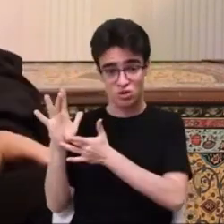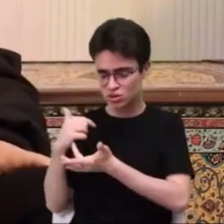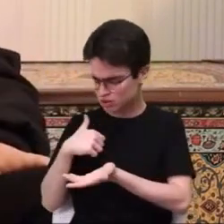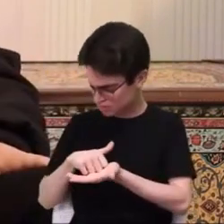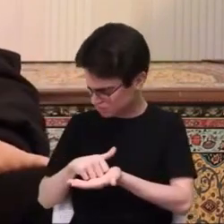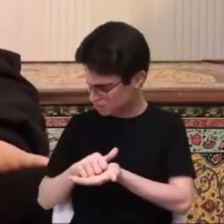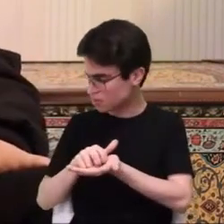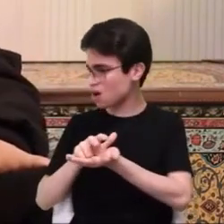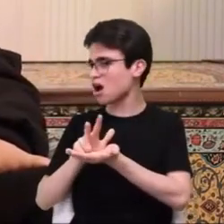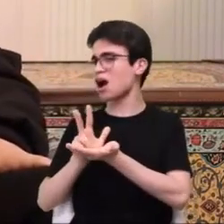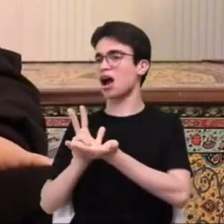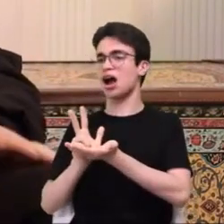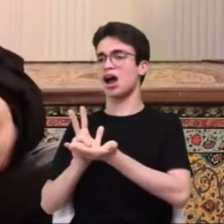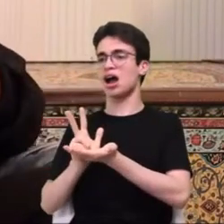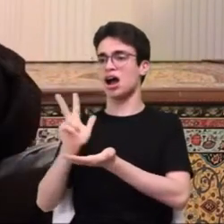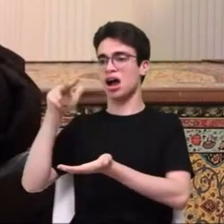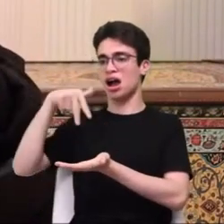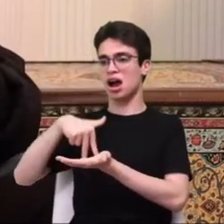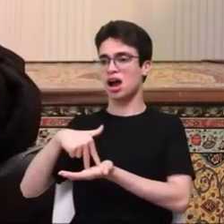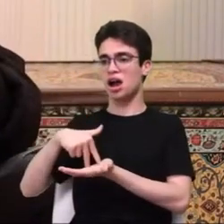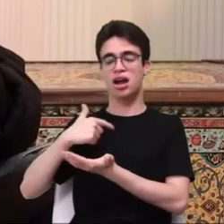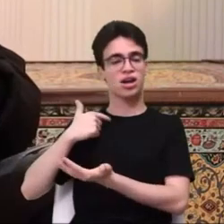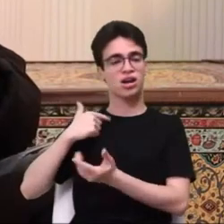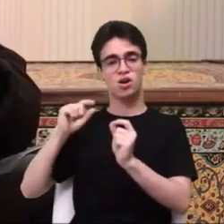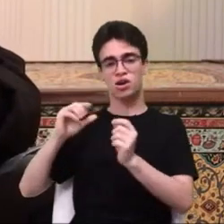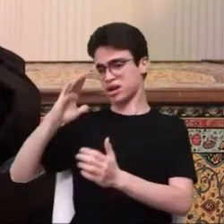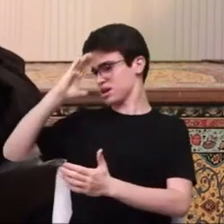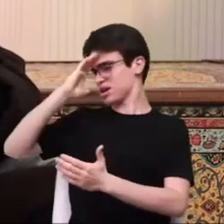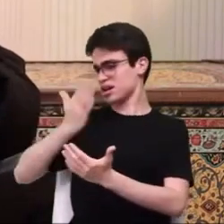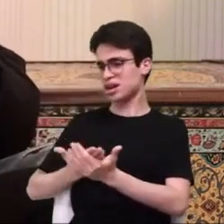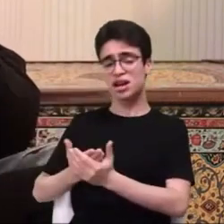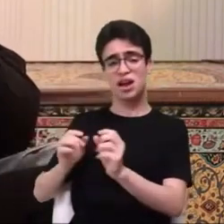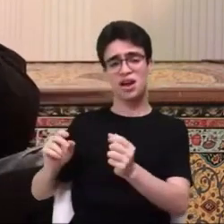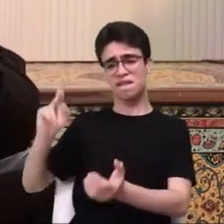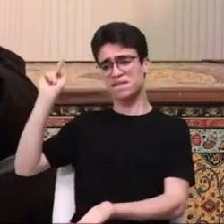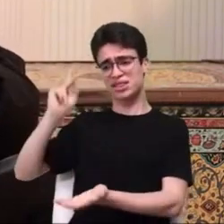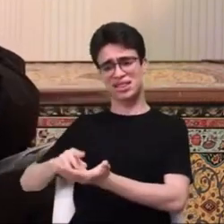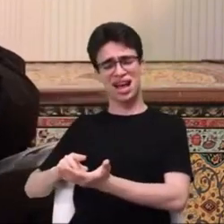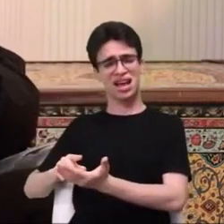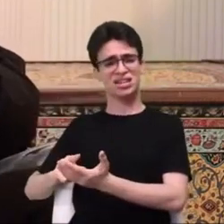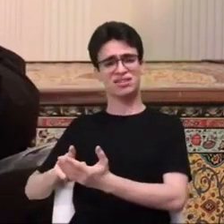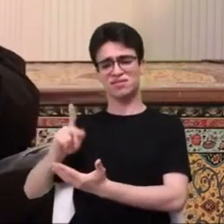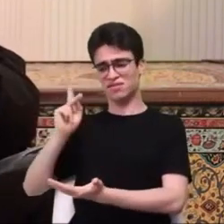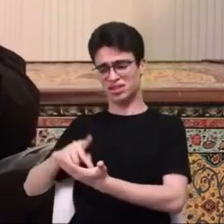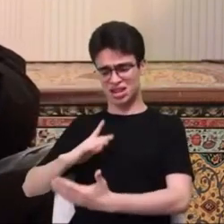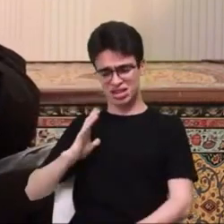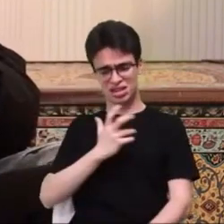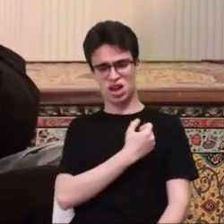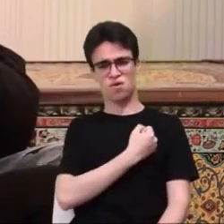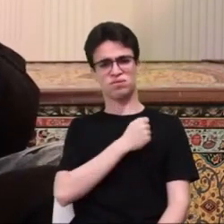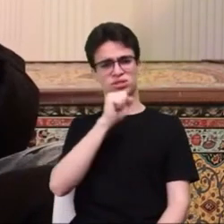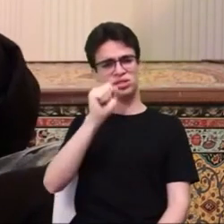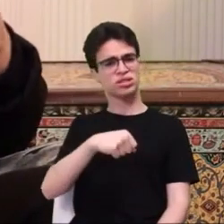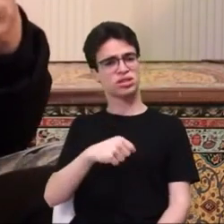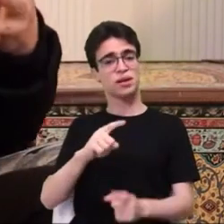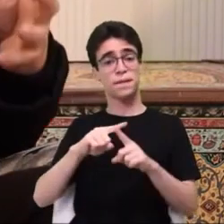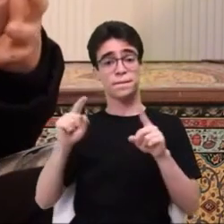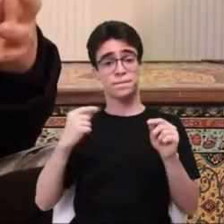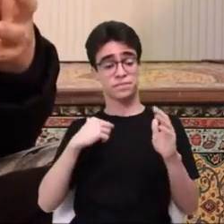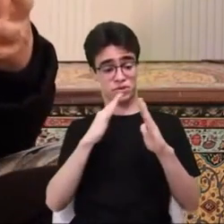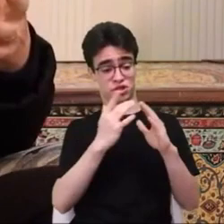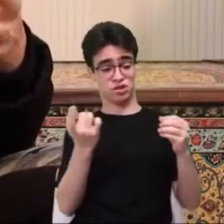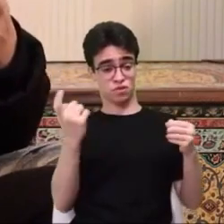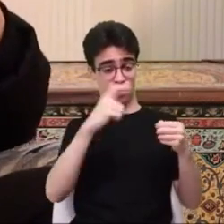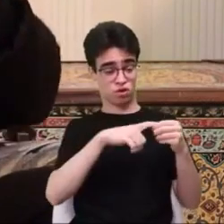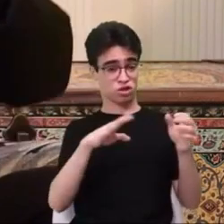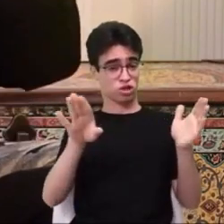único Senhor e Salvador, eu tive a convicção que aquilo foi verdadeiro, que eu estava salvo. Mas quando eu cheguei em